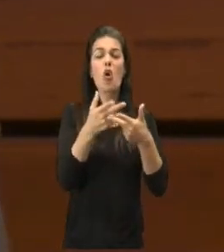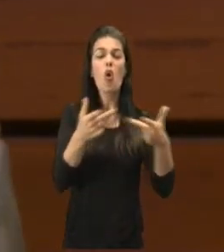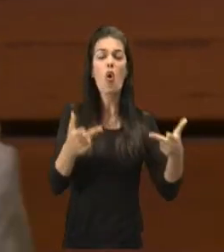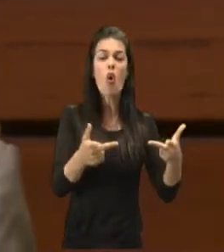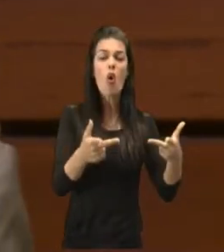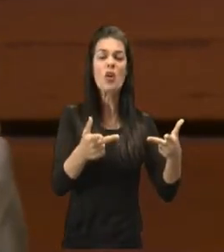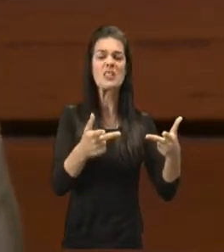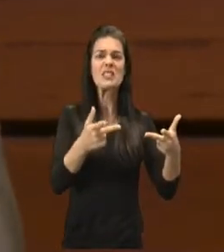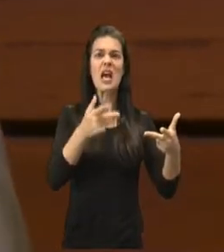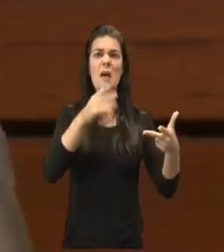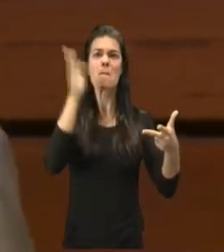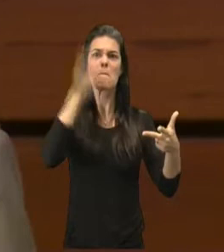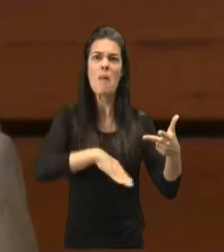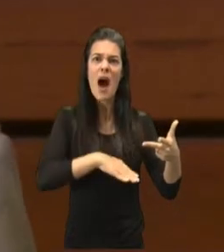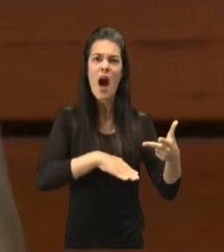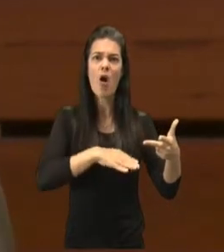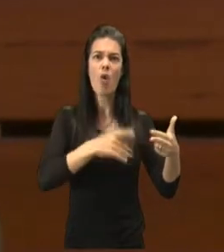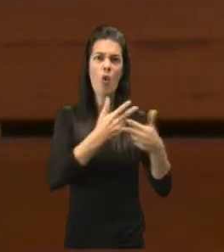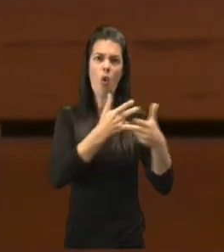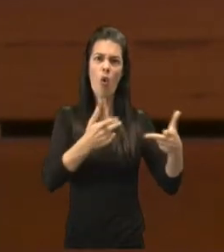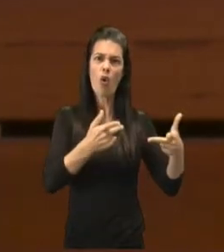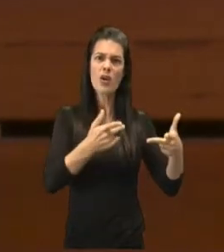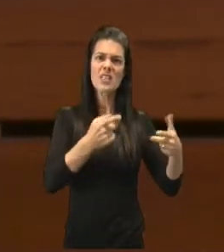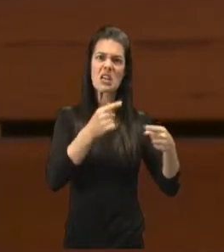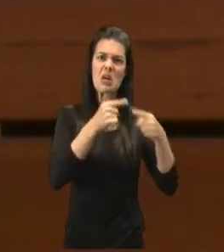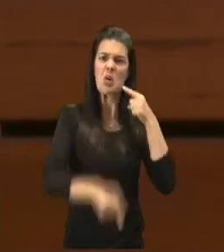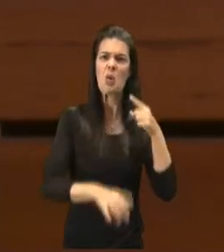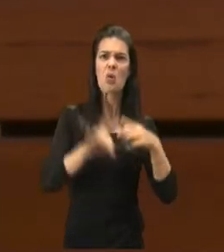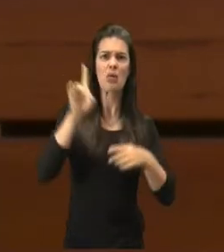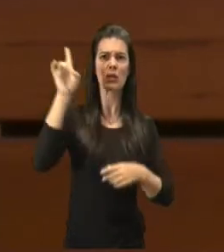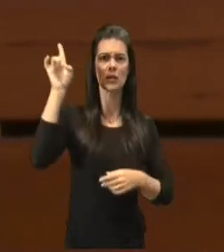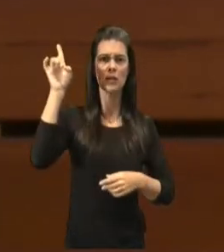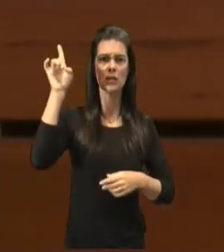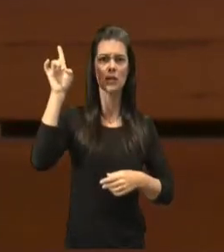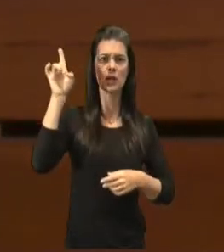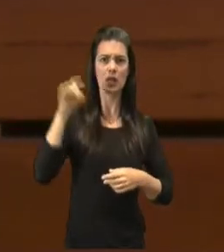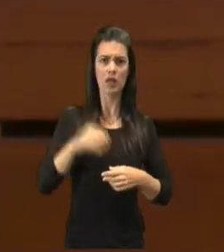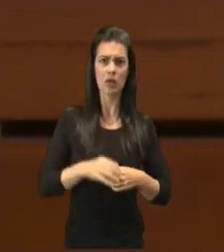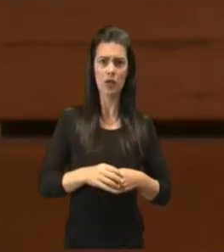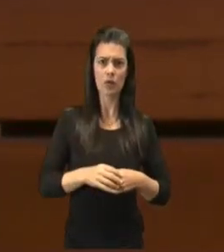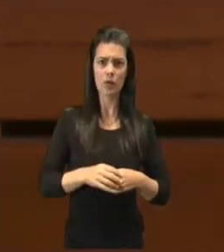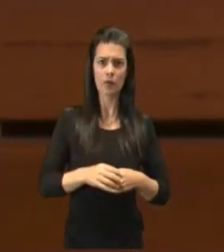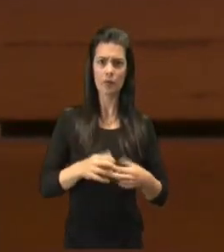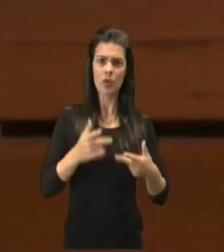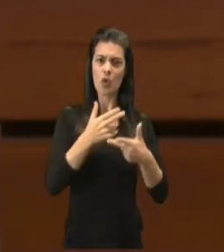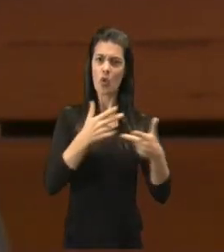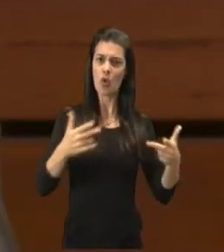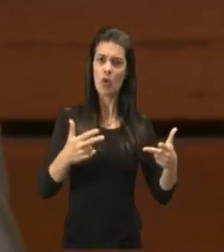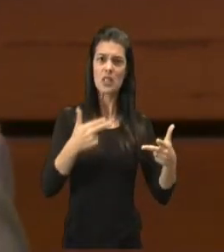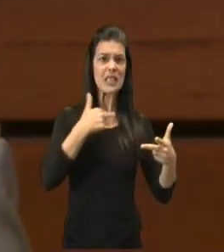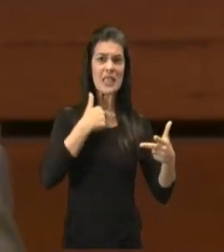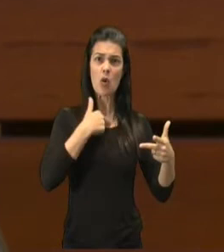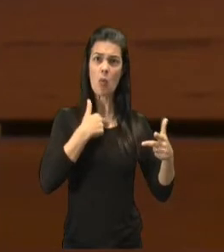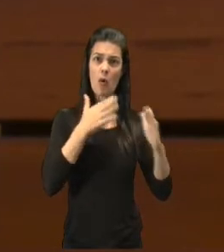que não é de Deus, aquilo que tem que ser freado e não podes entrar na casa. O texto então faz